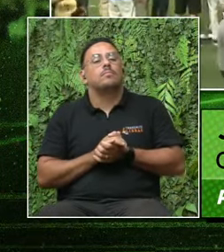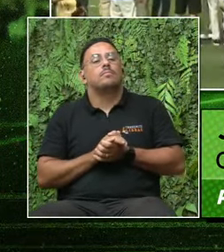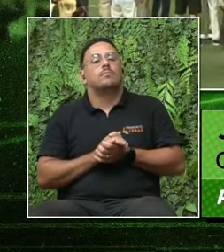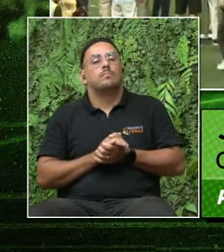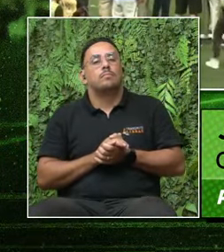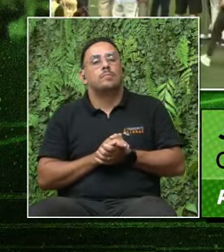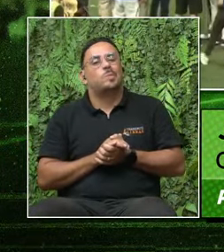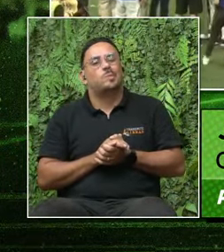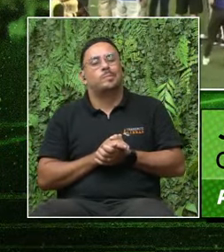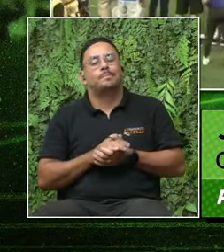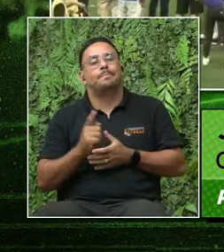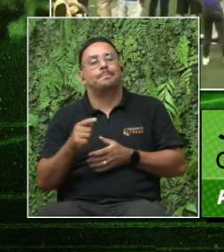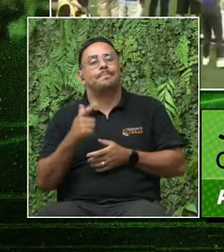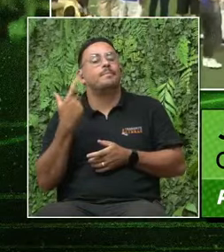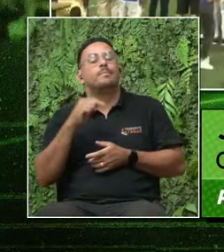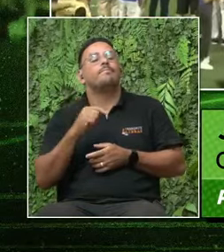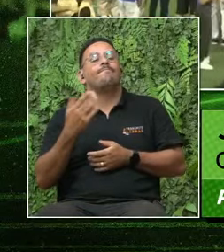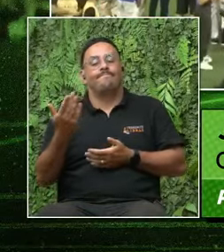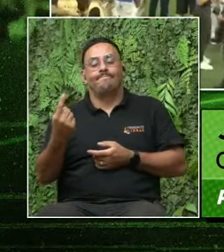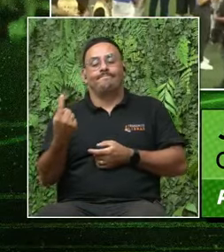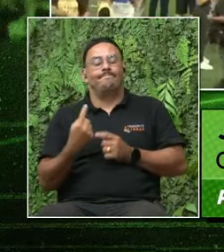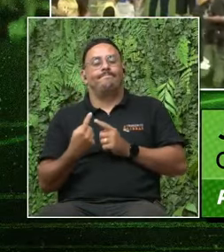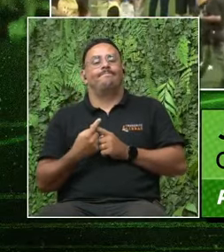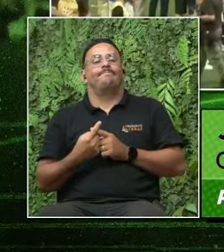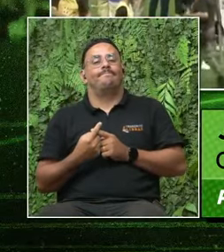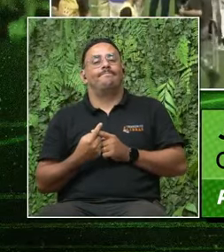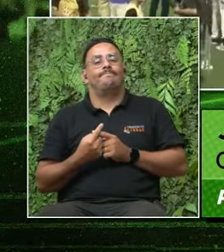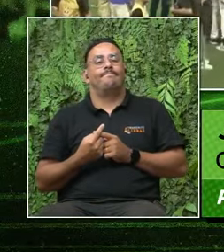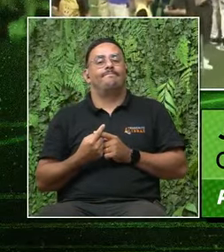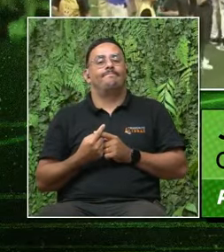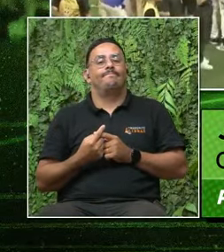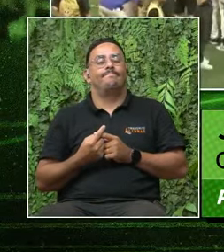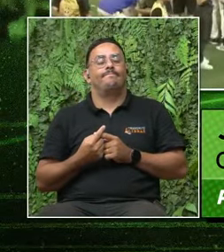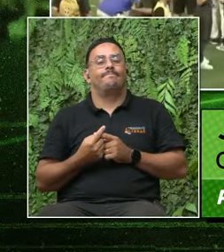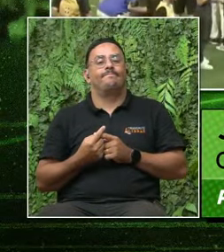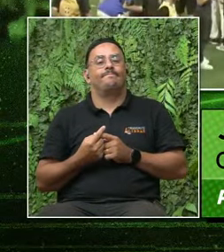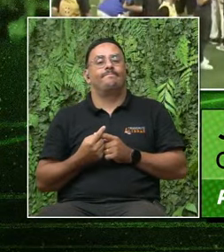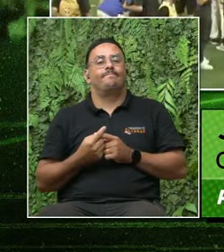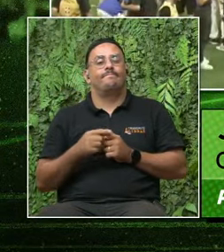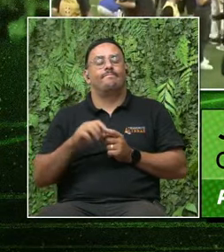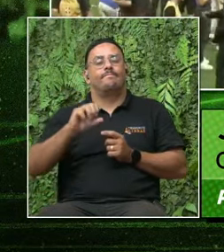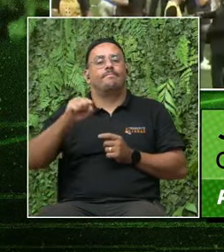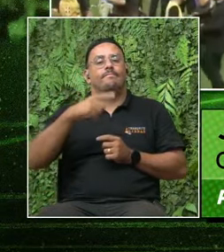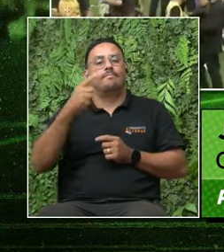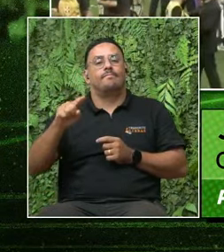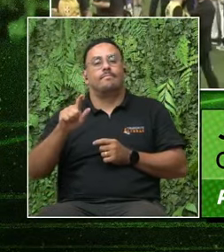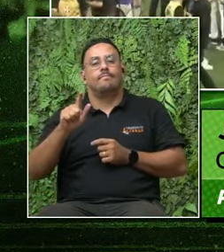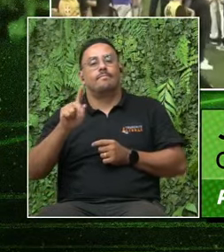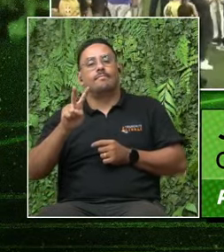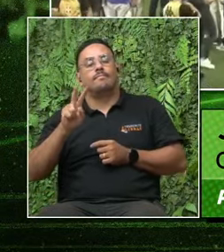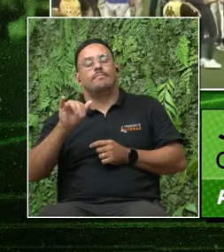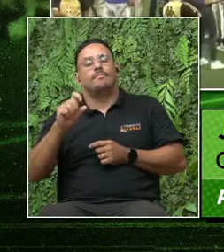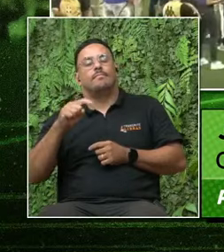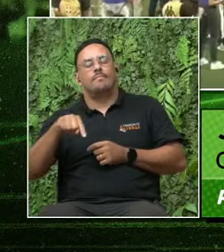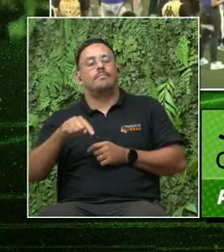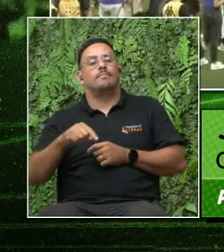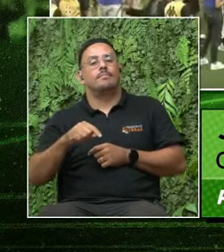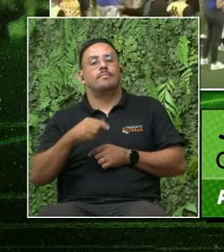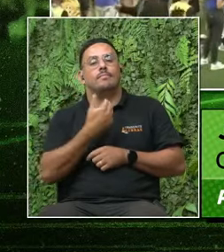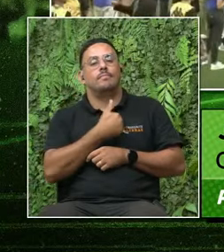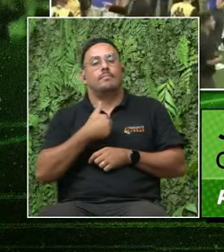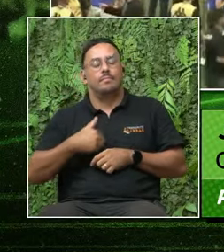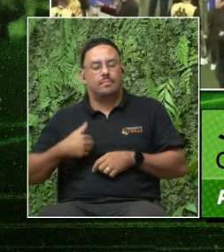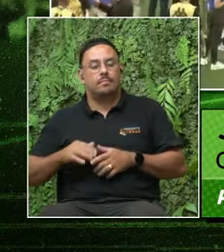Ô gente mas não consigo chamar ele aqui viu São Vitor Mas se quiser eu dou quer falar você quer falar o qu velho Aqui é galo sor Aqui é